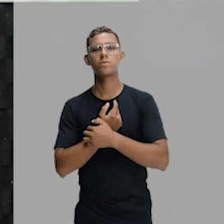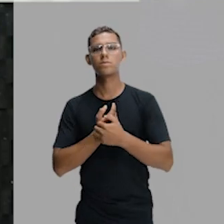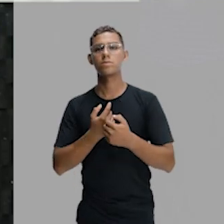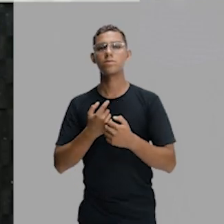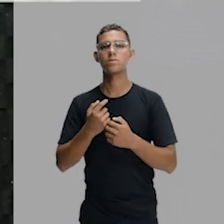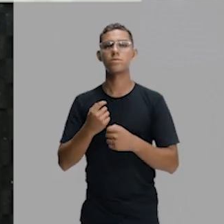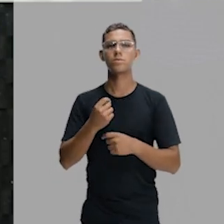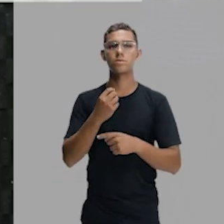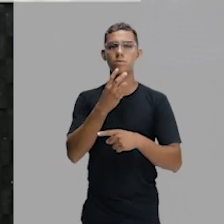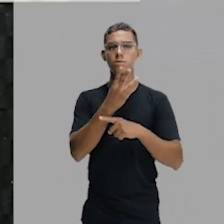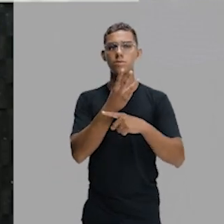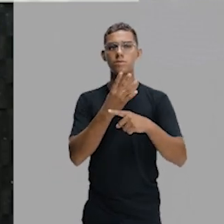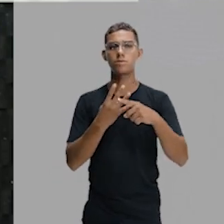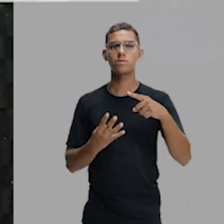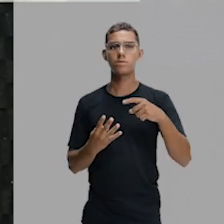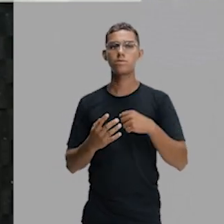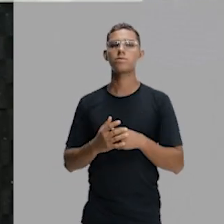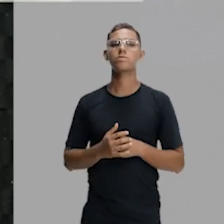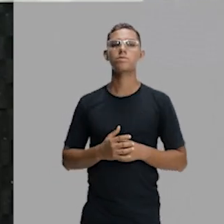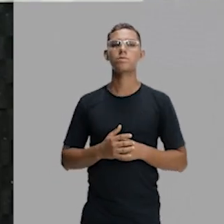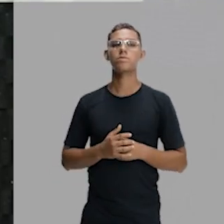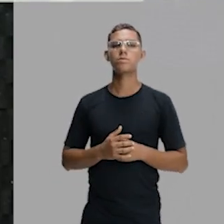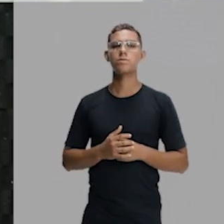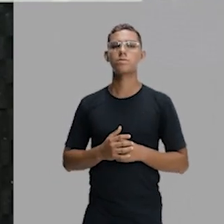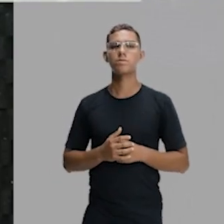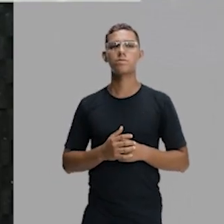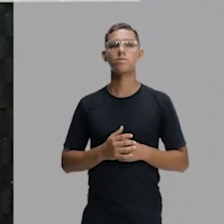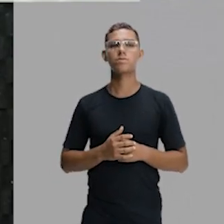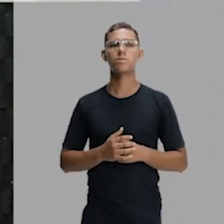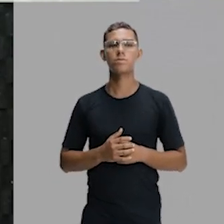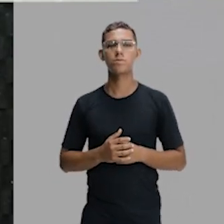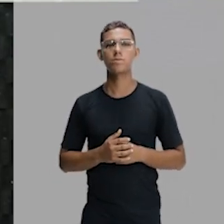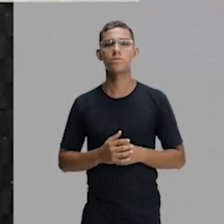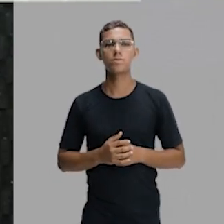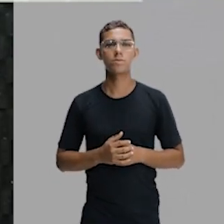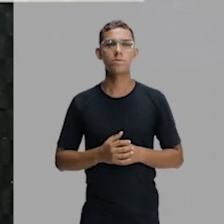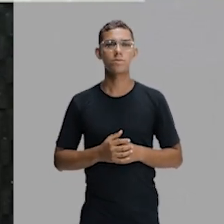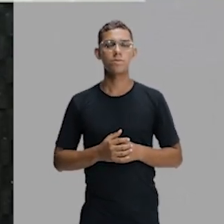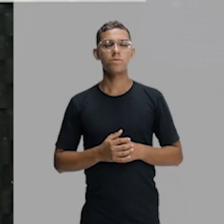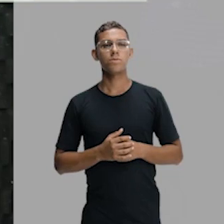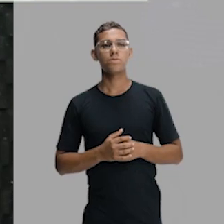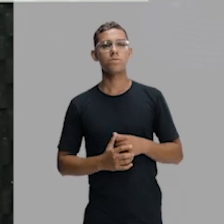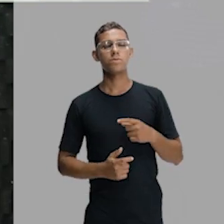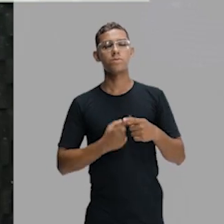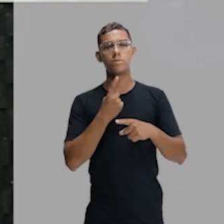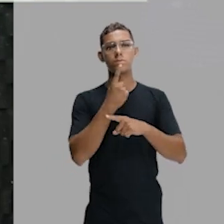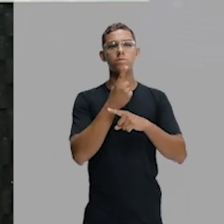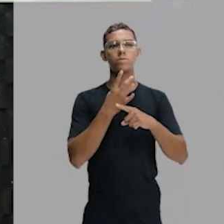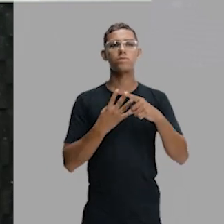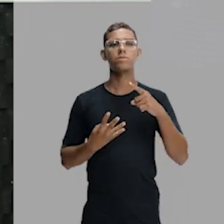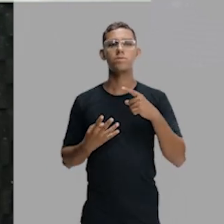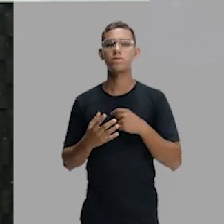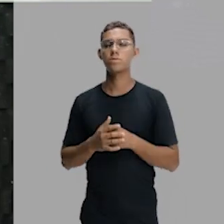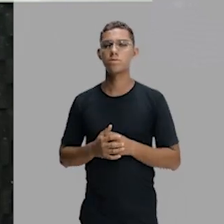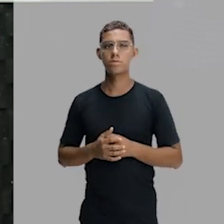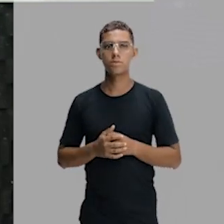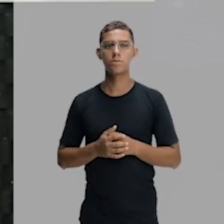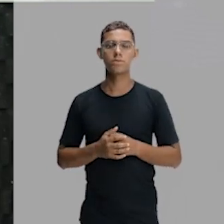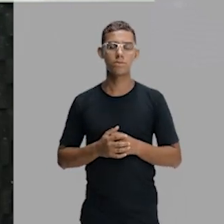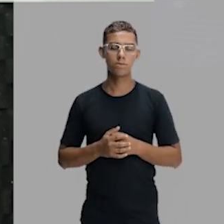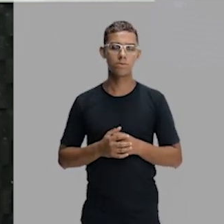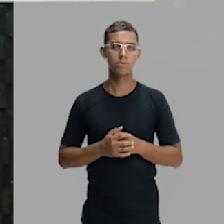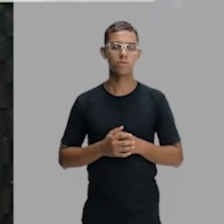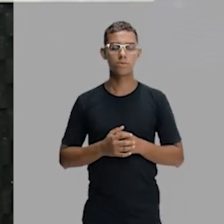3 é planta alta. Qual é a proporção de planta anã? De 4